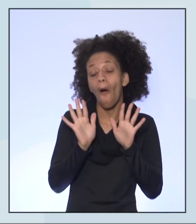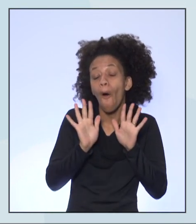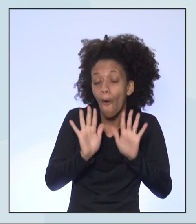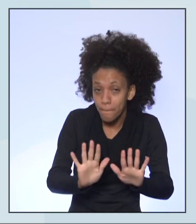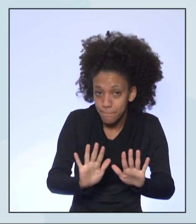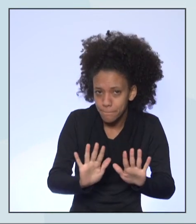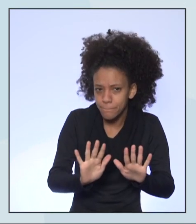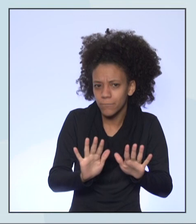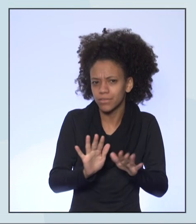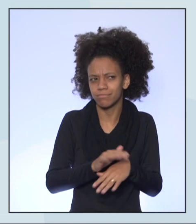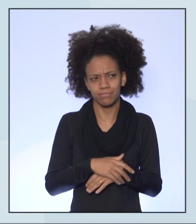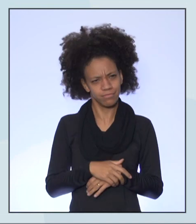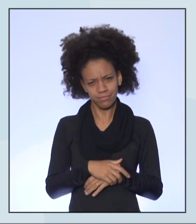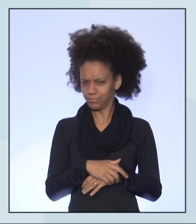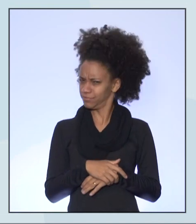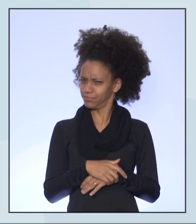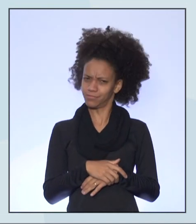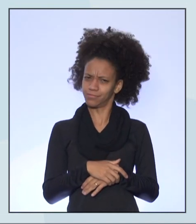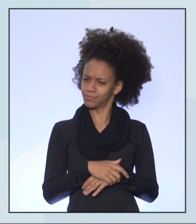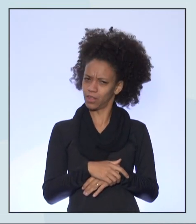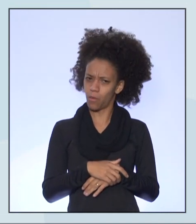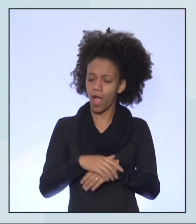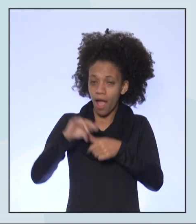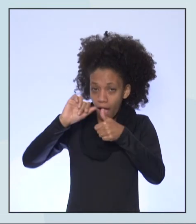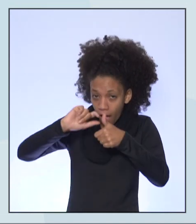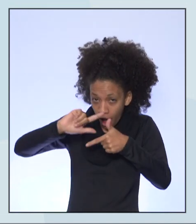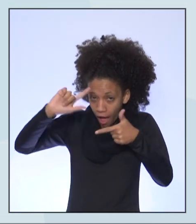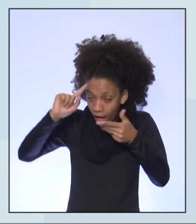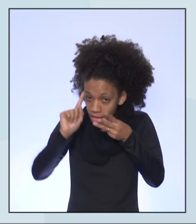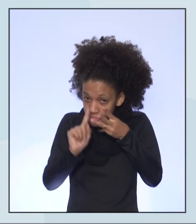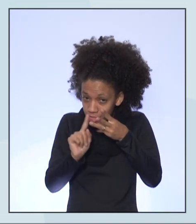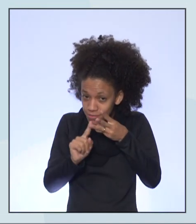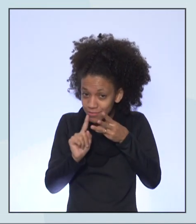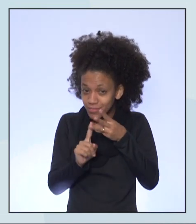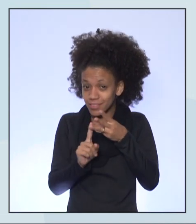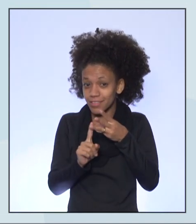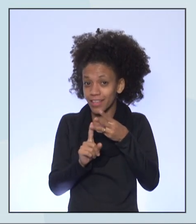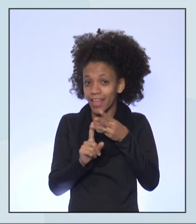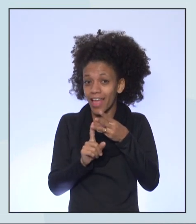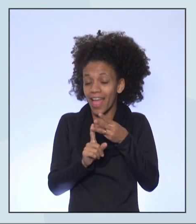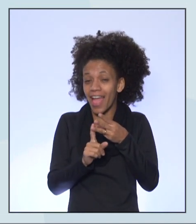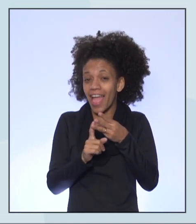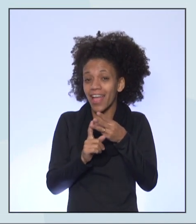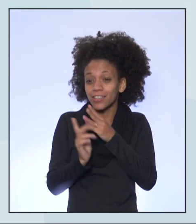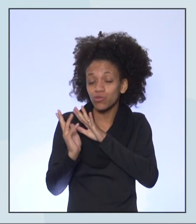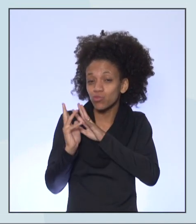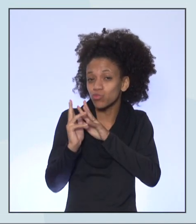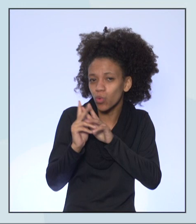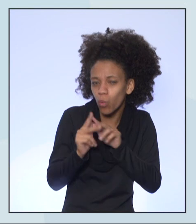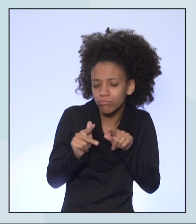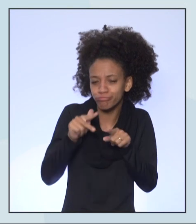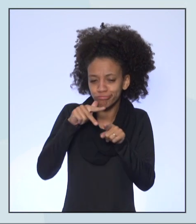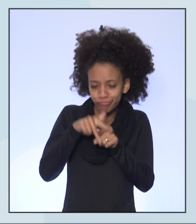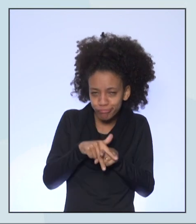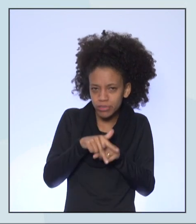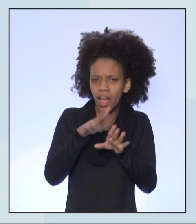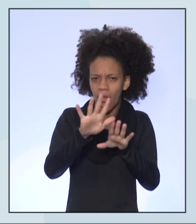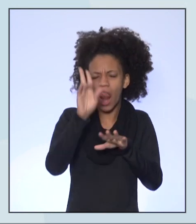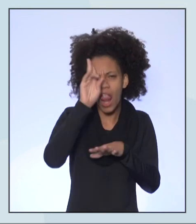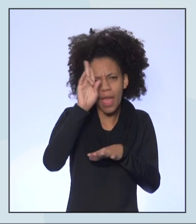não, né, gente? Olha só, essa terceira figura, ela carrega todas as outras. Lembra da base da